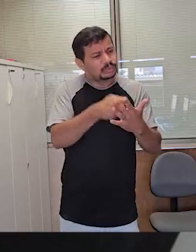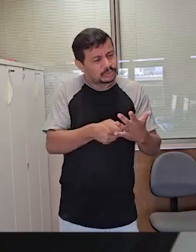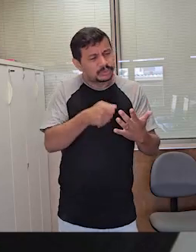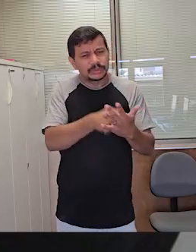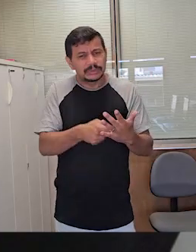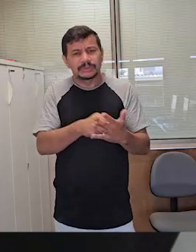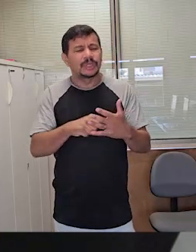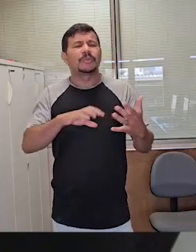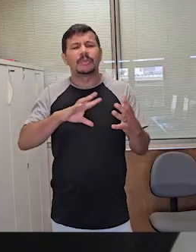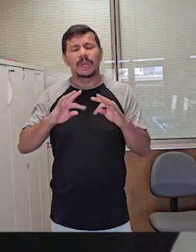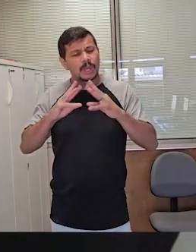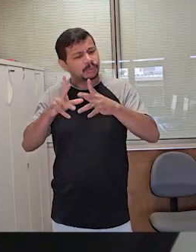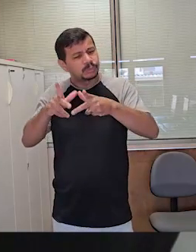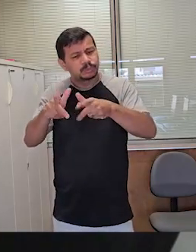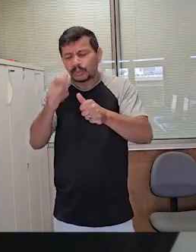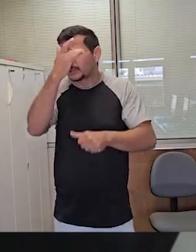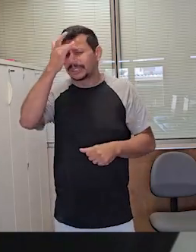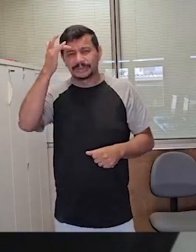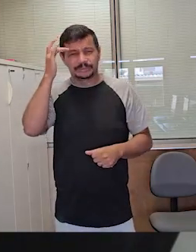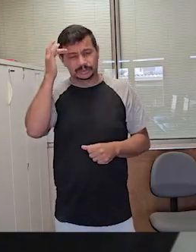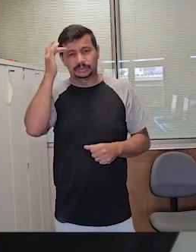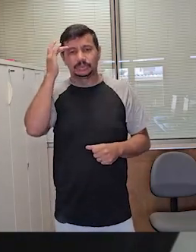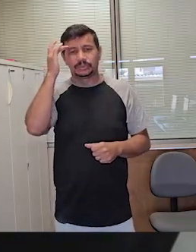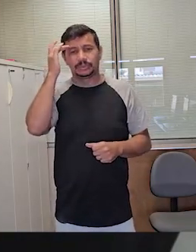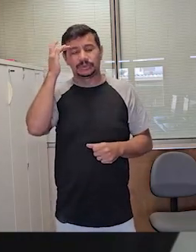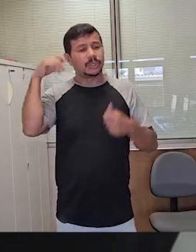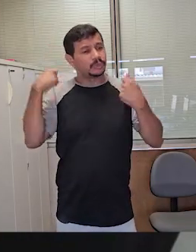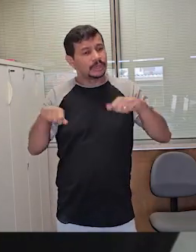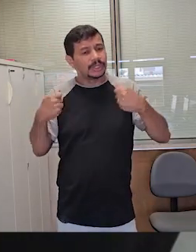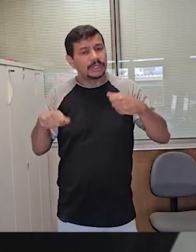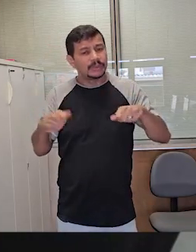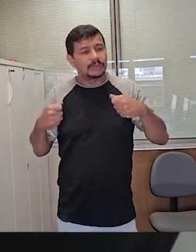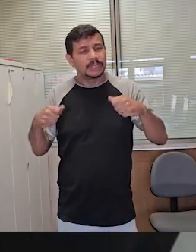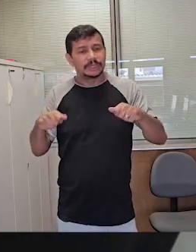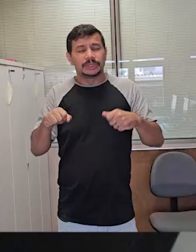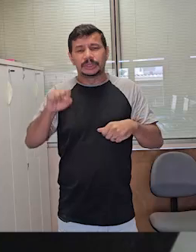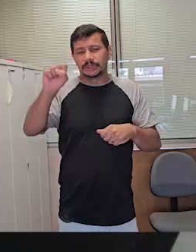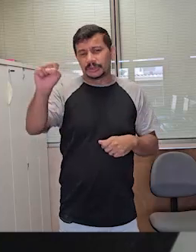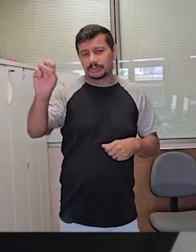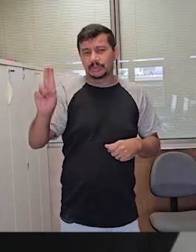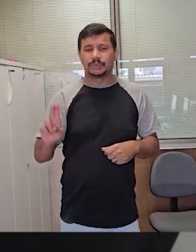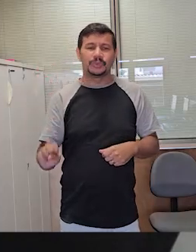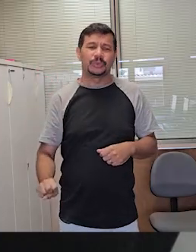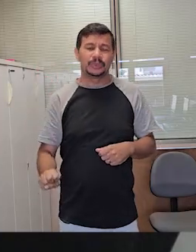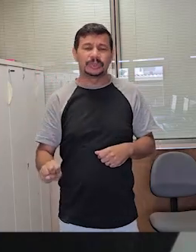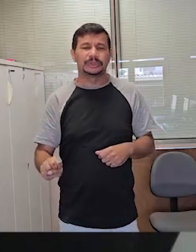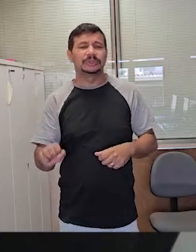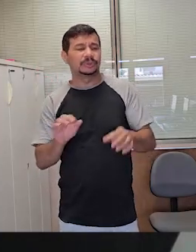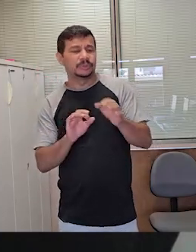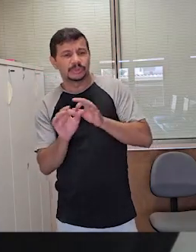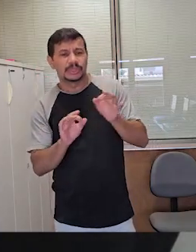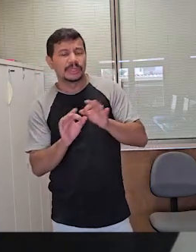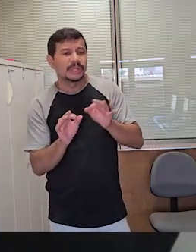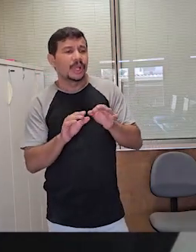batalhamos para que ele seja universal. Ótimo que ele seja universal. Mas é necessário que para a sobrevivência do SUS e para a própria sobrevivência da